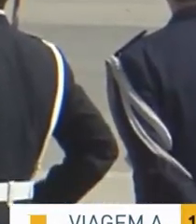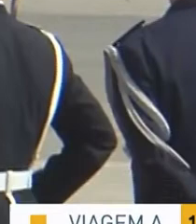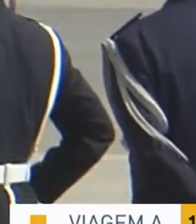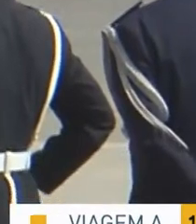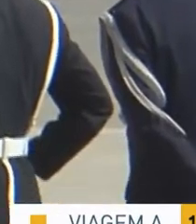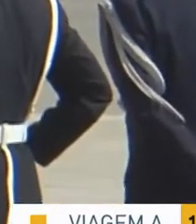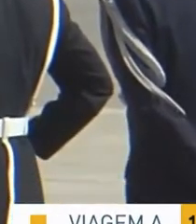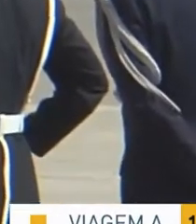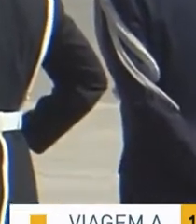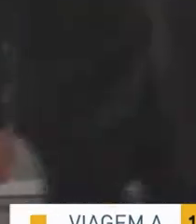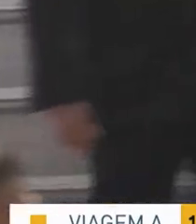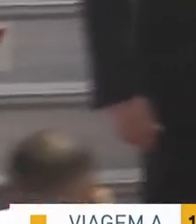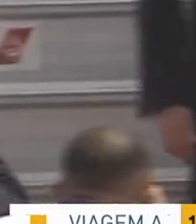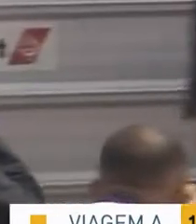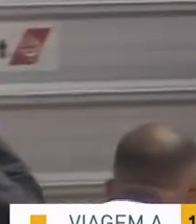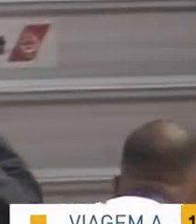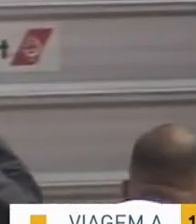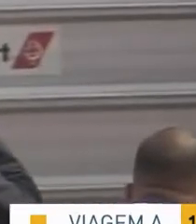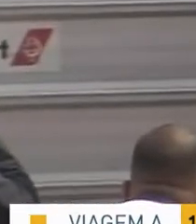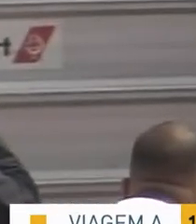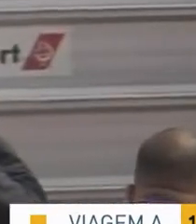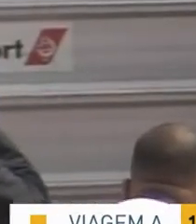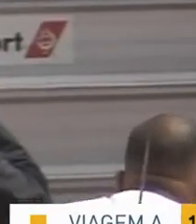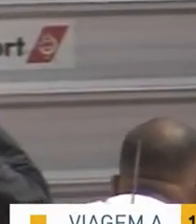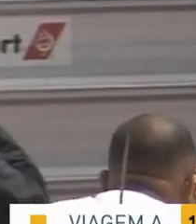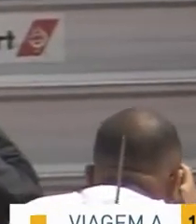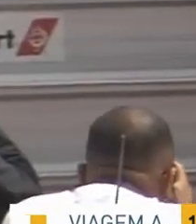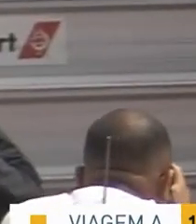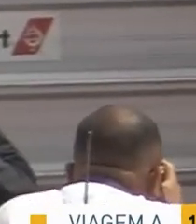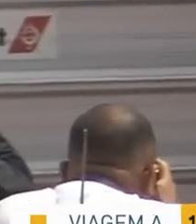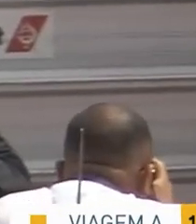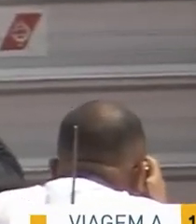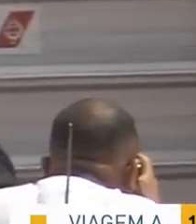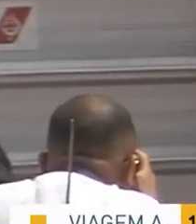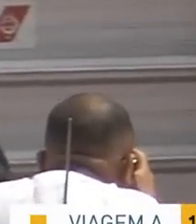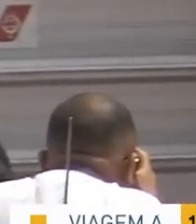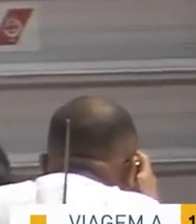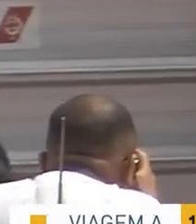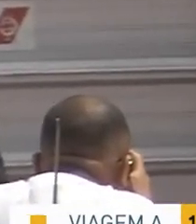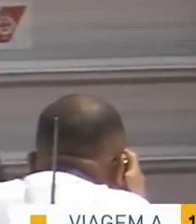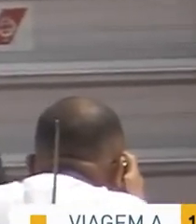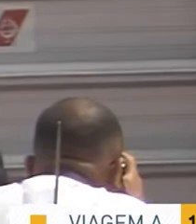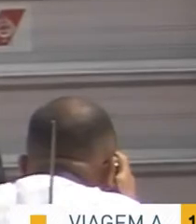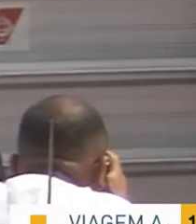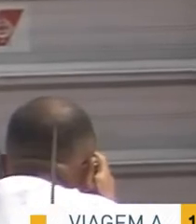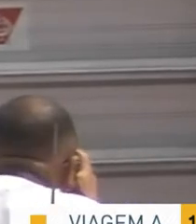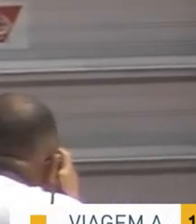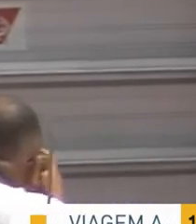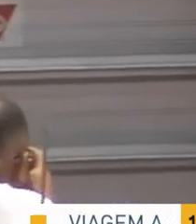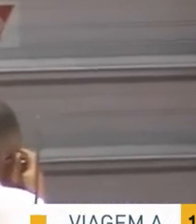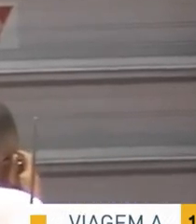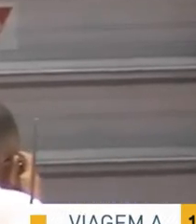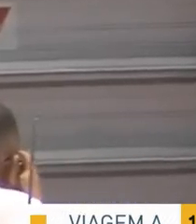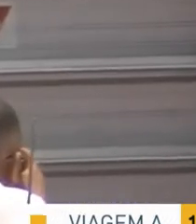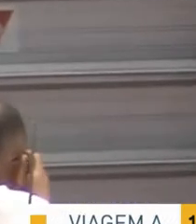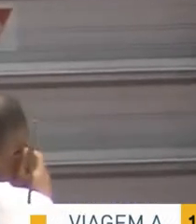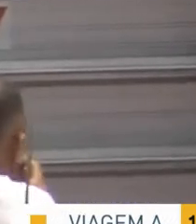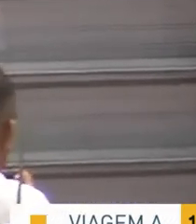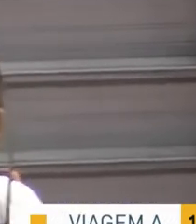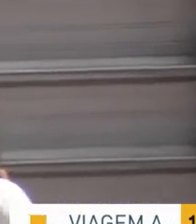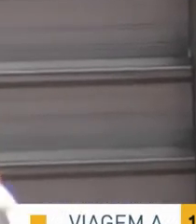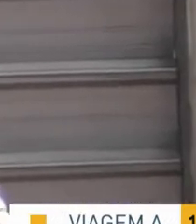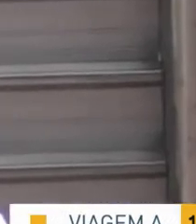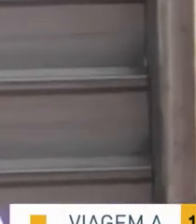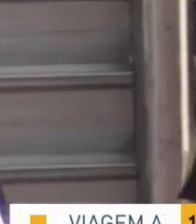Américas. Você acompanha imagens ao vivo do presidente Michel Temer, que acaba de pousar na capital peruana.